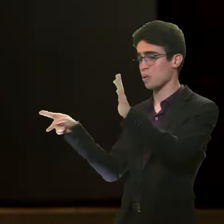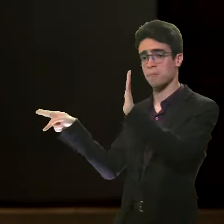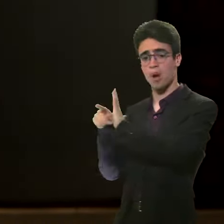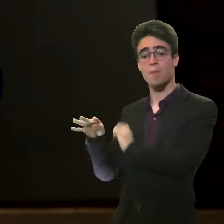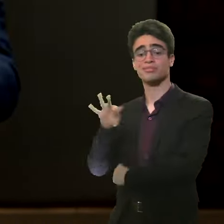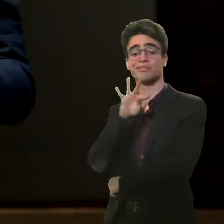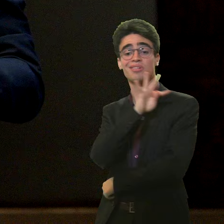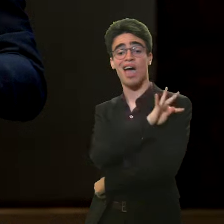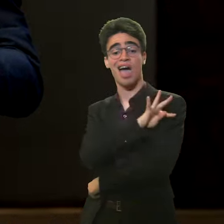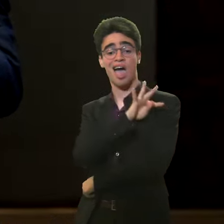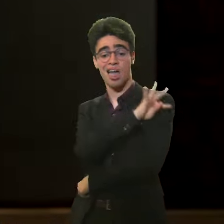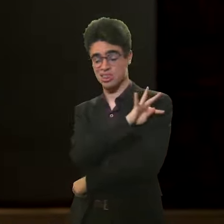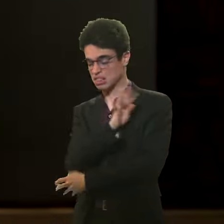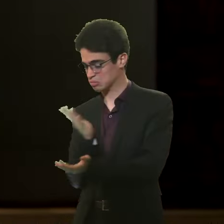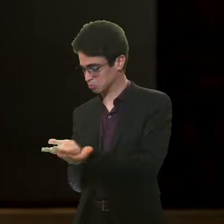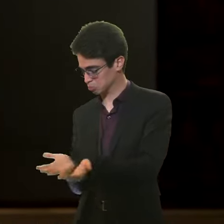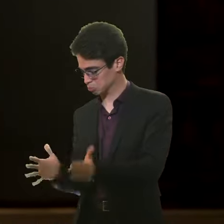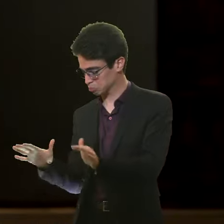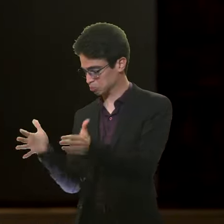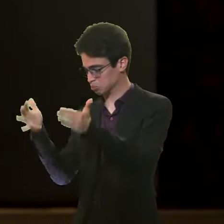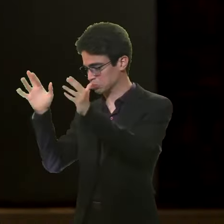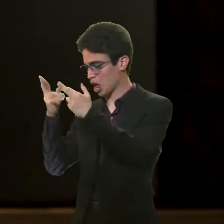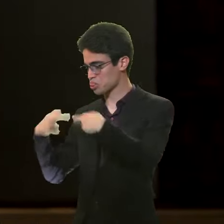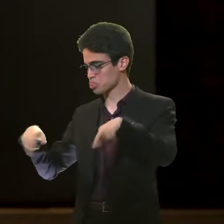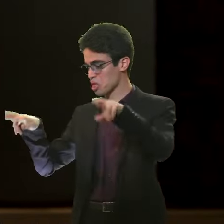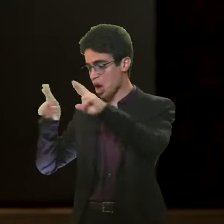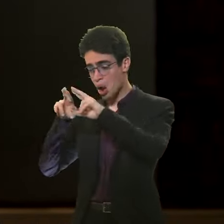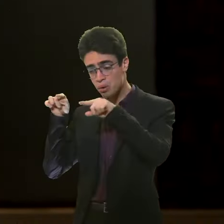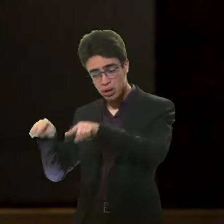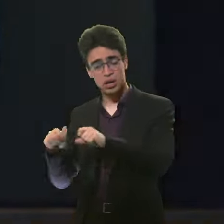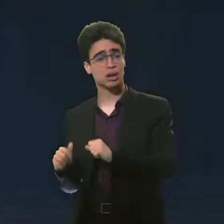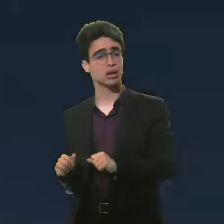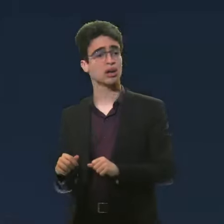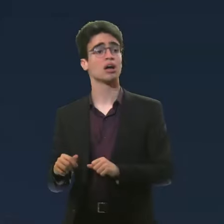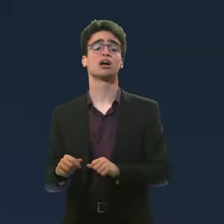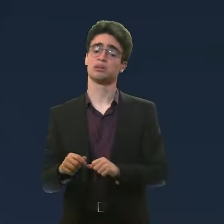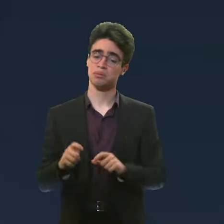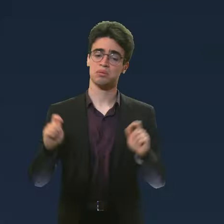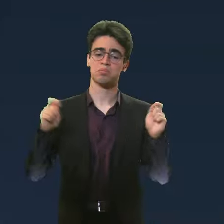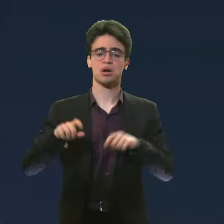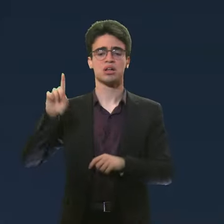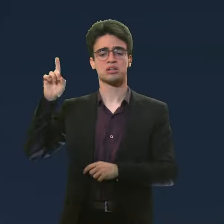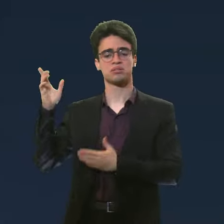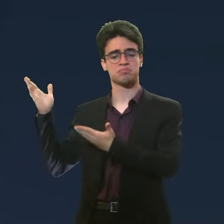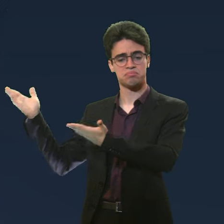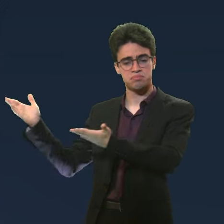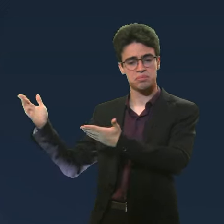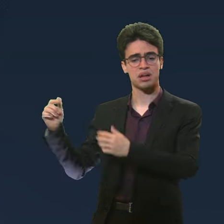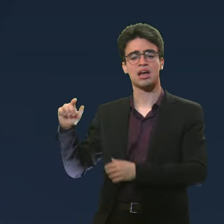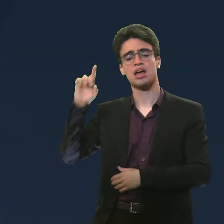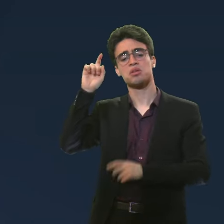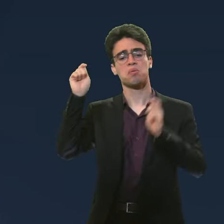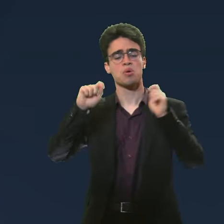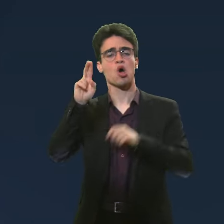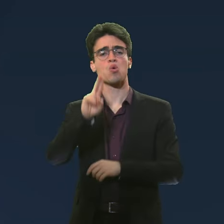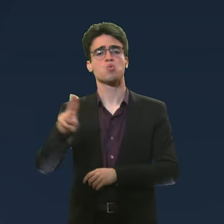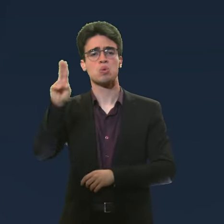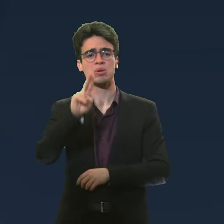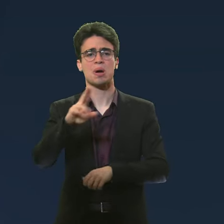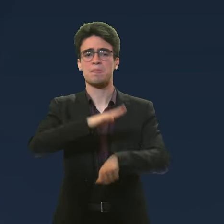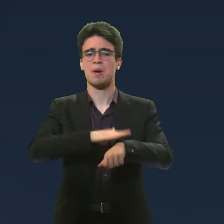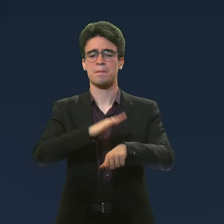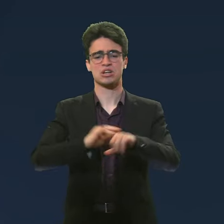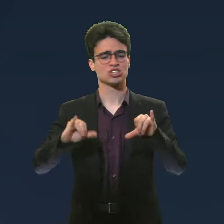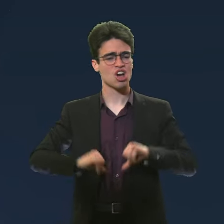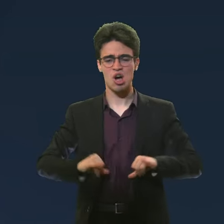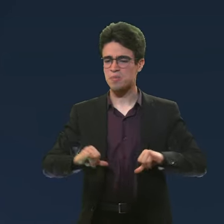restauração, o Senhor pode usar períodos de sofrimento para a glória dEle na sua vida. Por isso hoje é dia